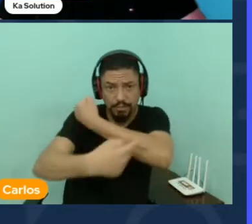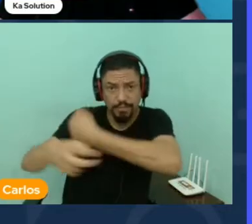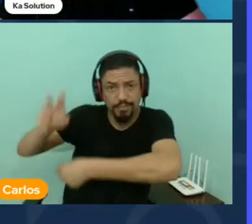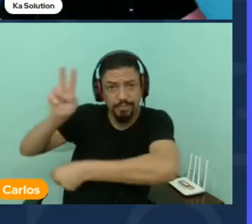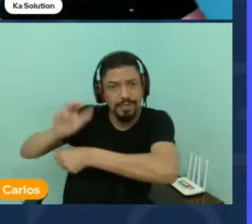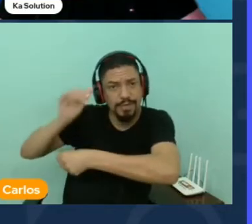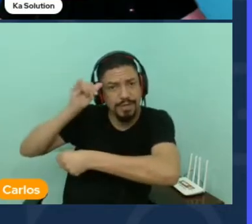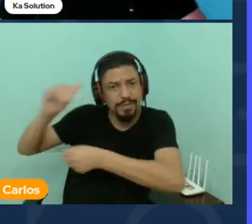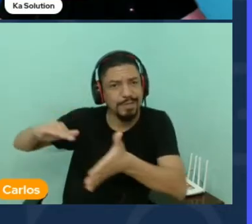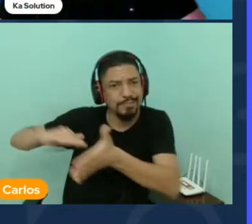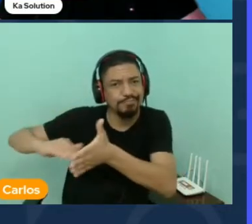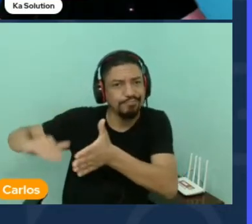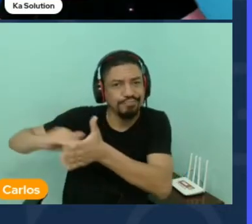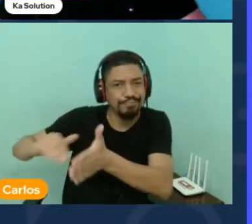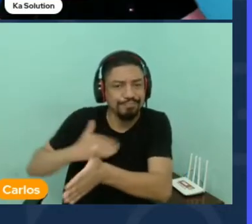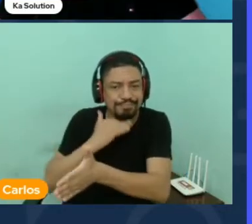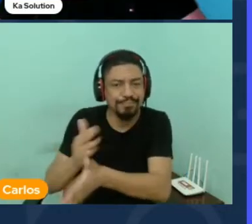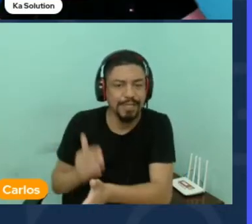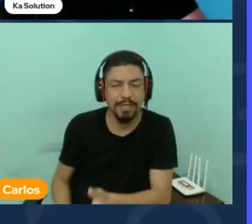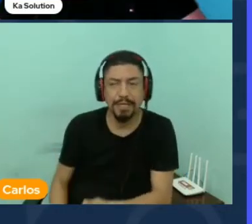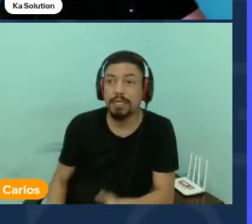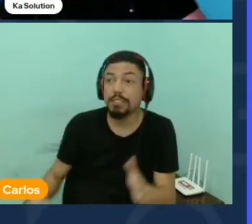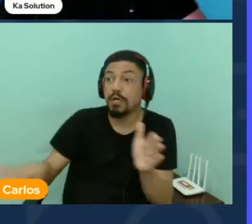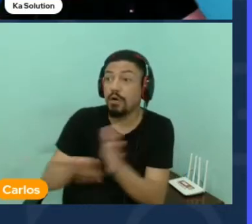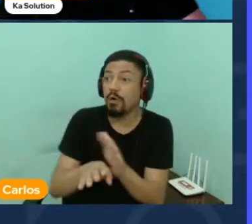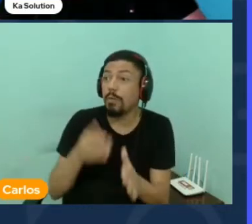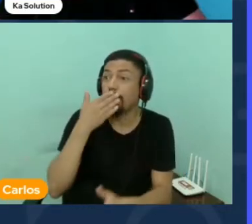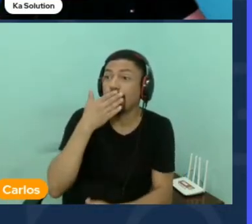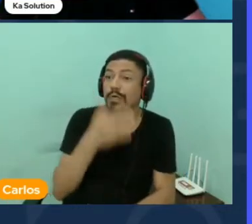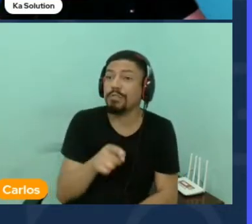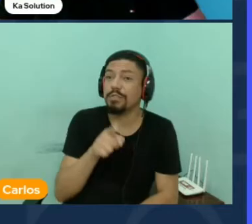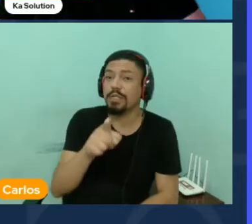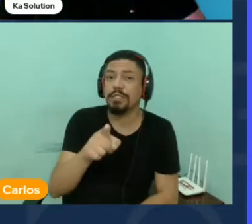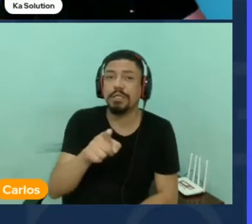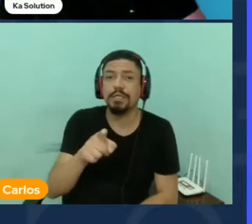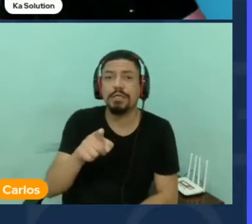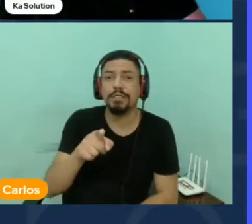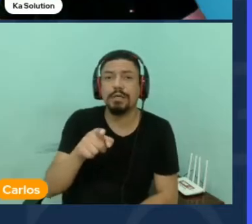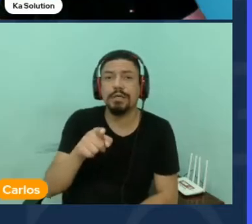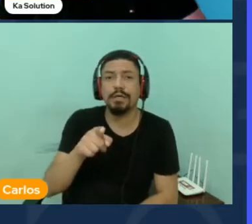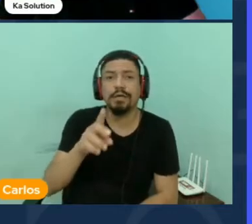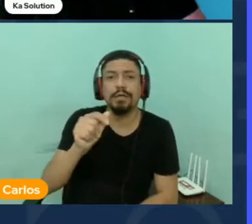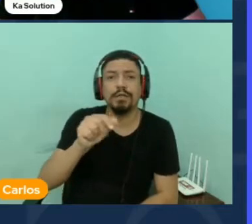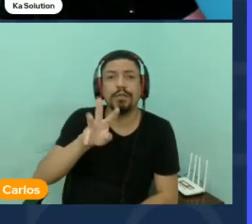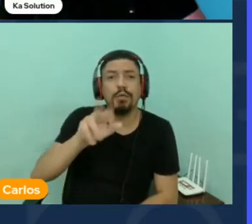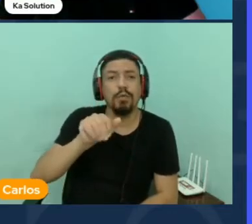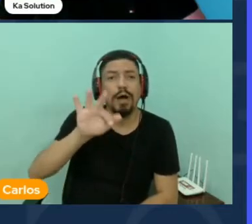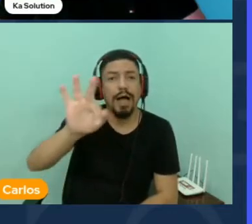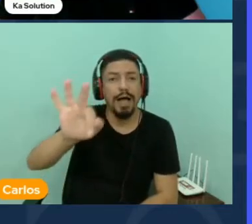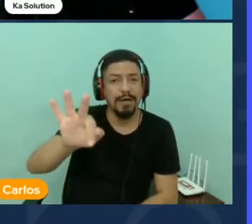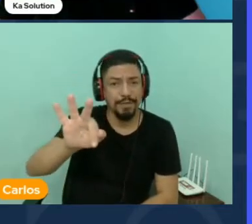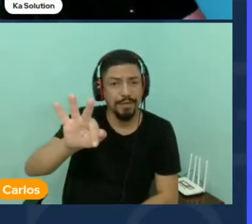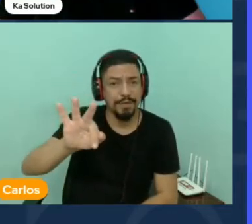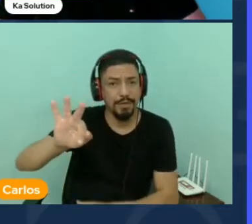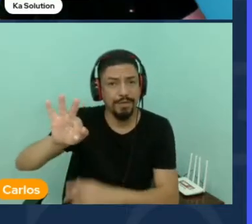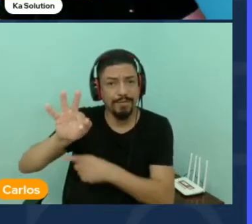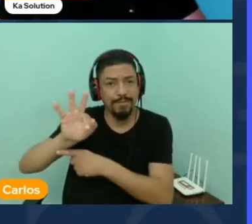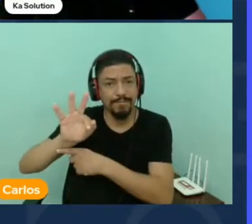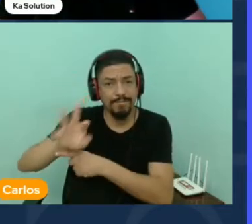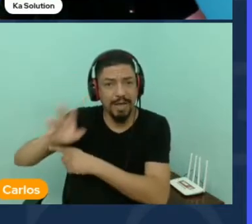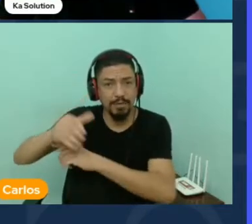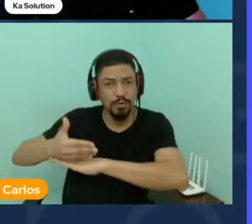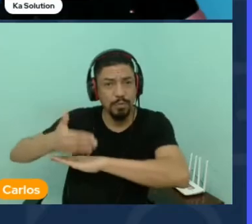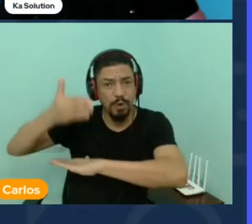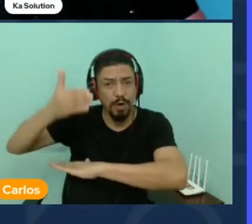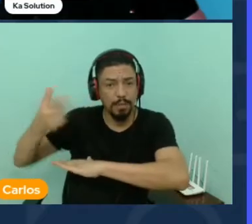entra. Legal, chegou uma solicitação, ele chega aqui no WAF, no meu firewall de borda, se não